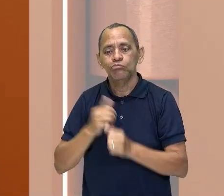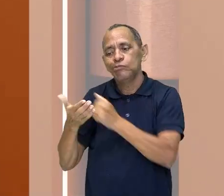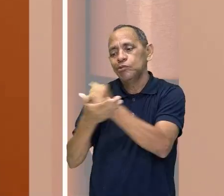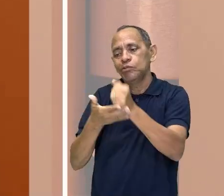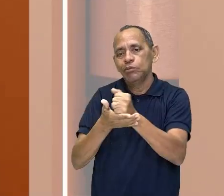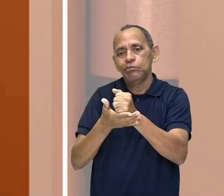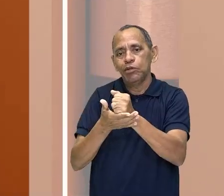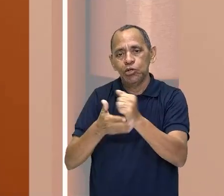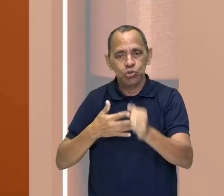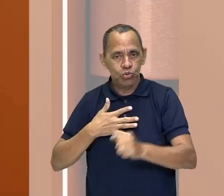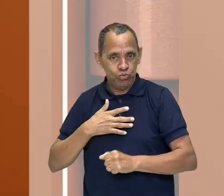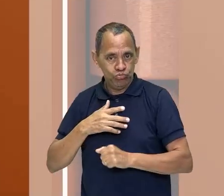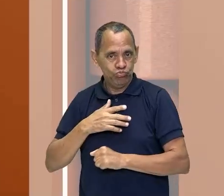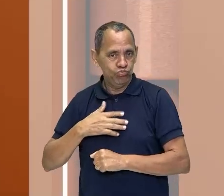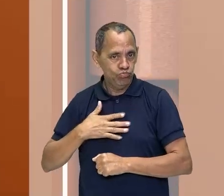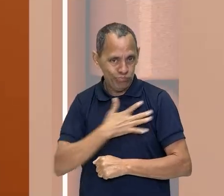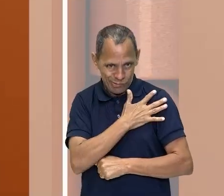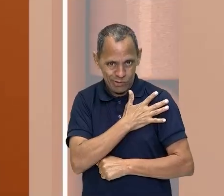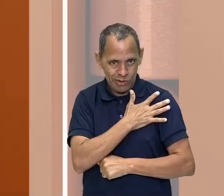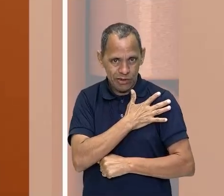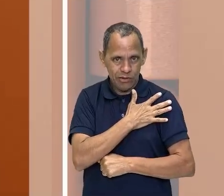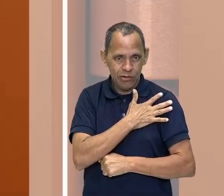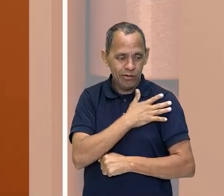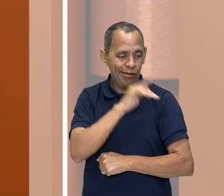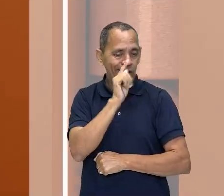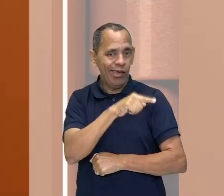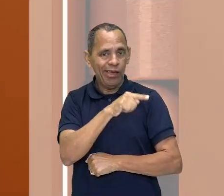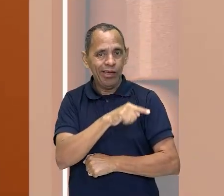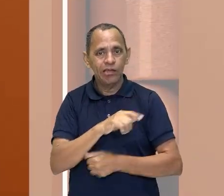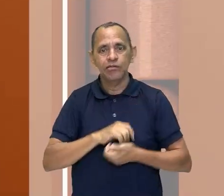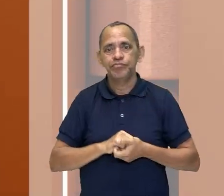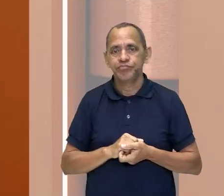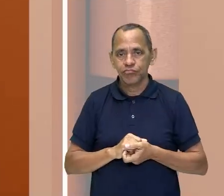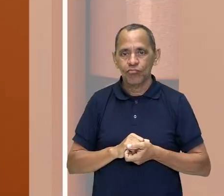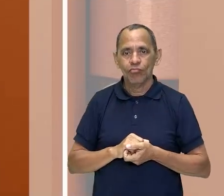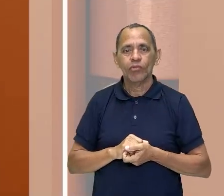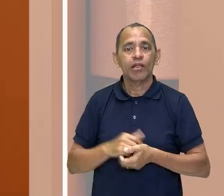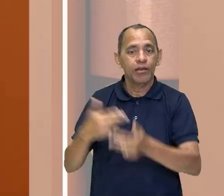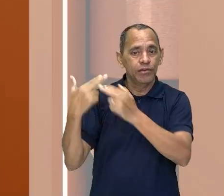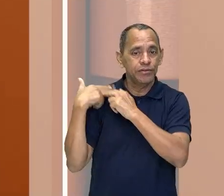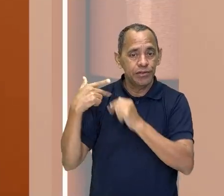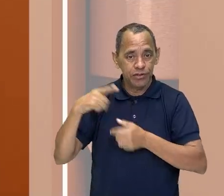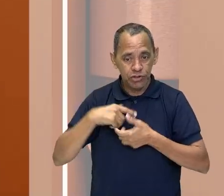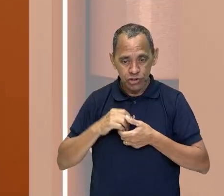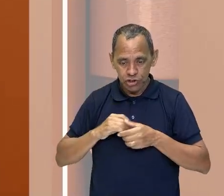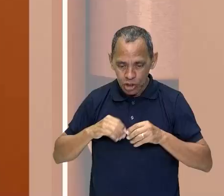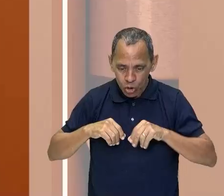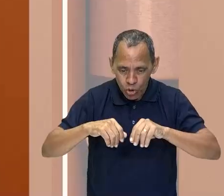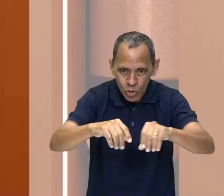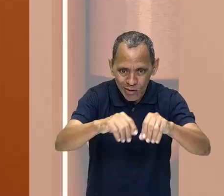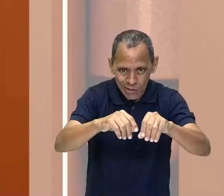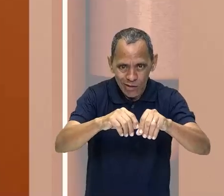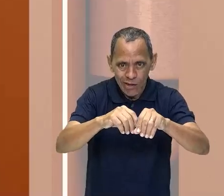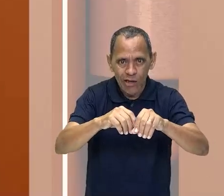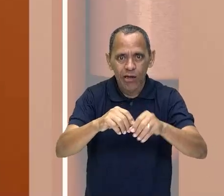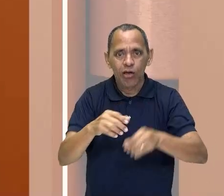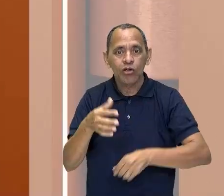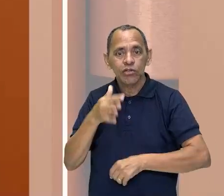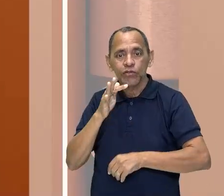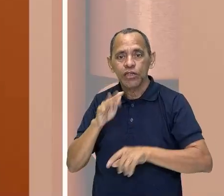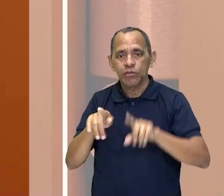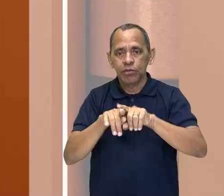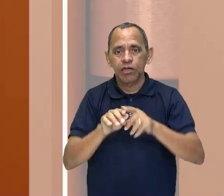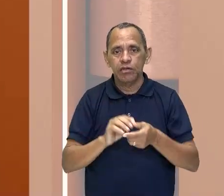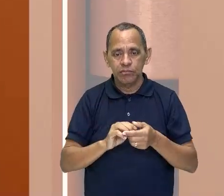coronel, que era o chefe ali, o grande cafeicultor, passava o título para o seu filho, que viraria coronel até o